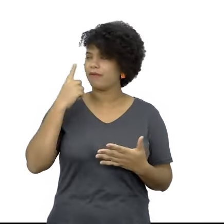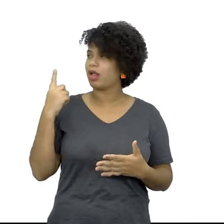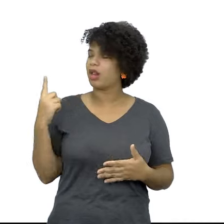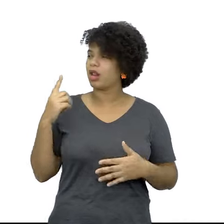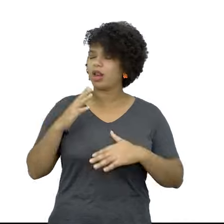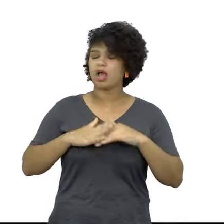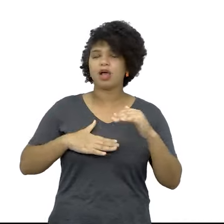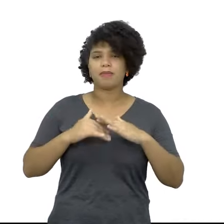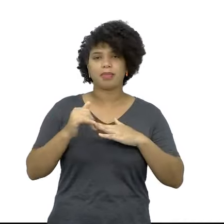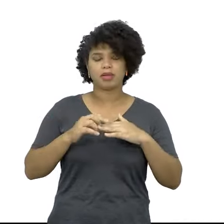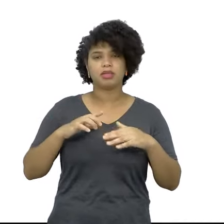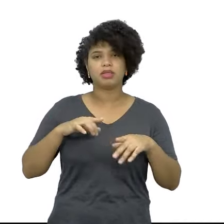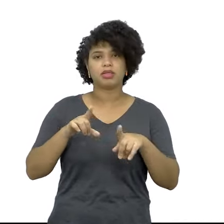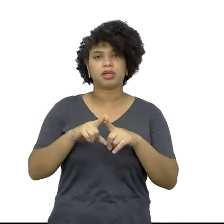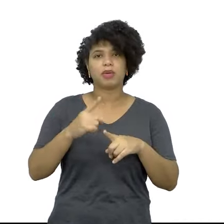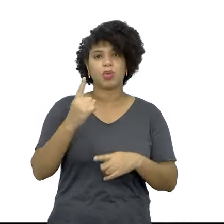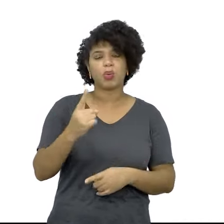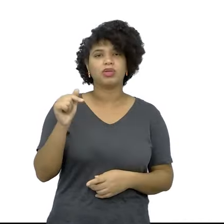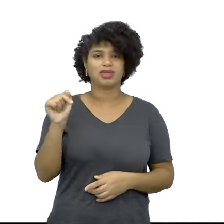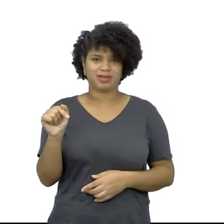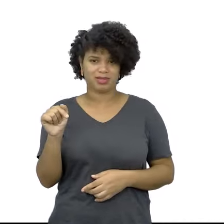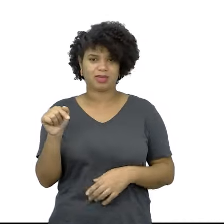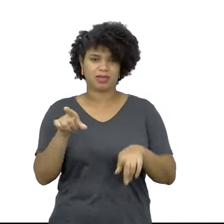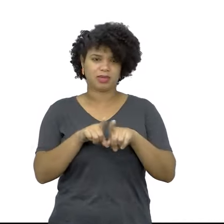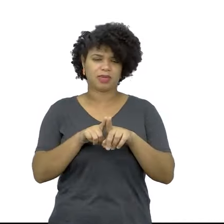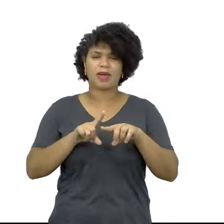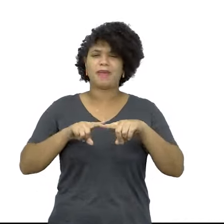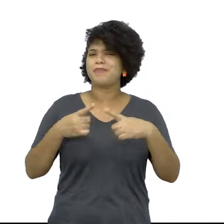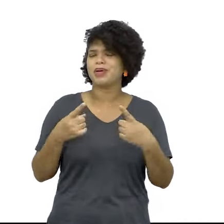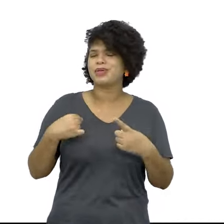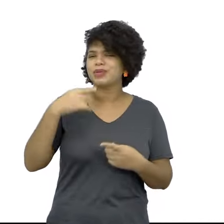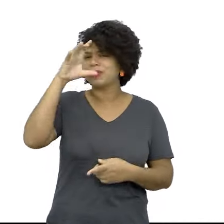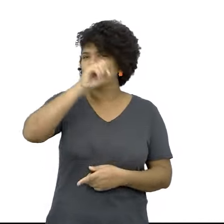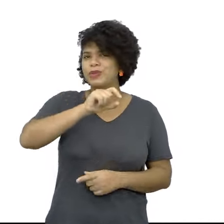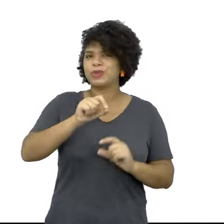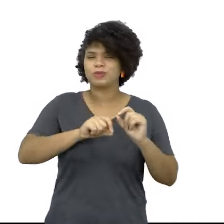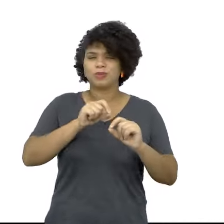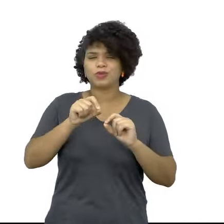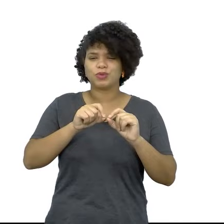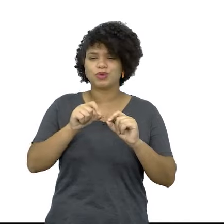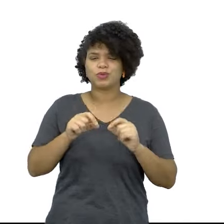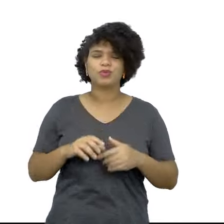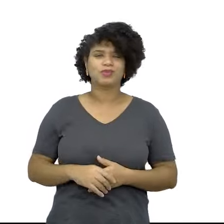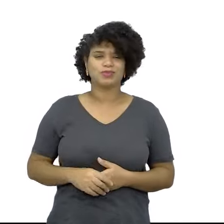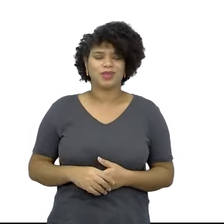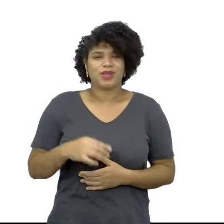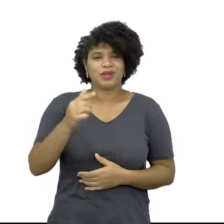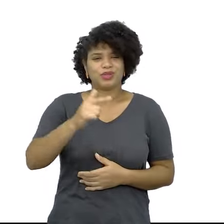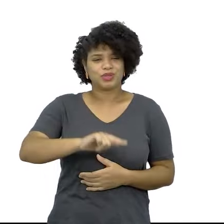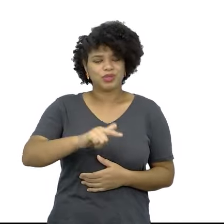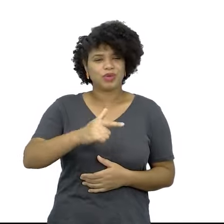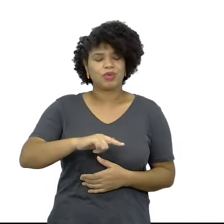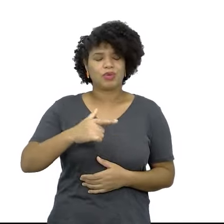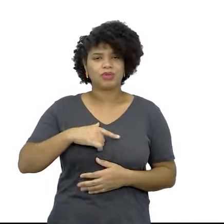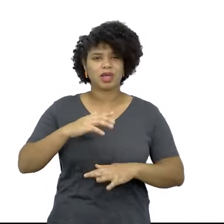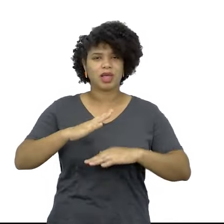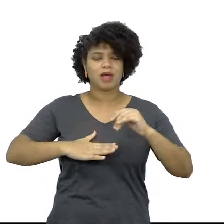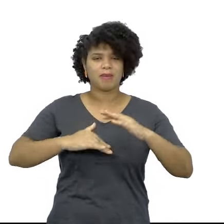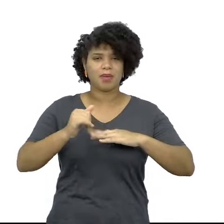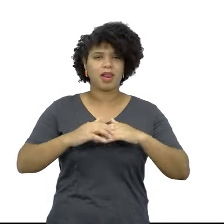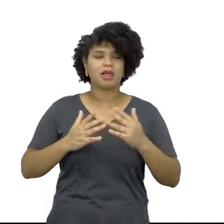é mobilizada nas aulas 1 e 7. Né? E o que isso nos mostra? O que essa recorrência de uma